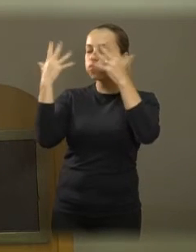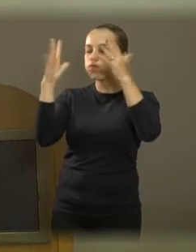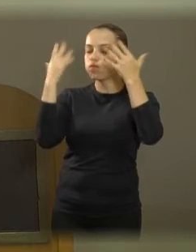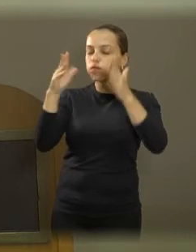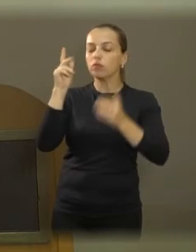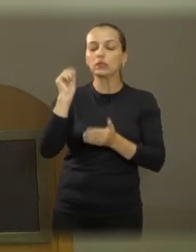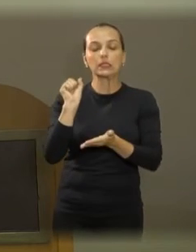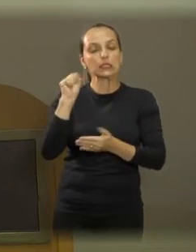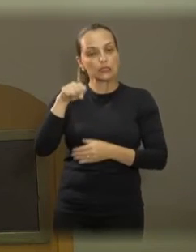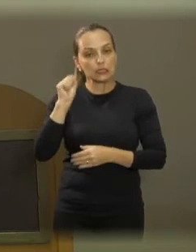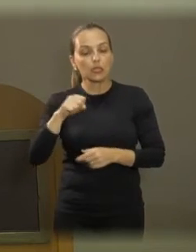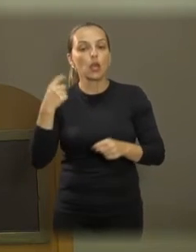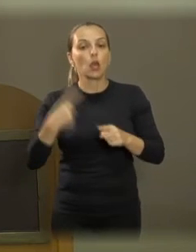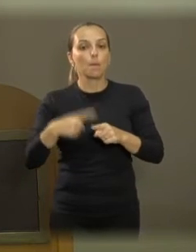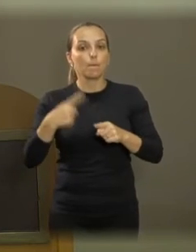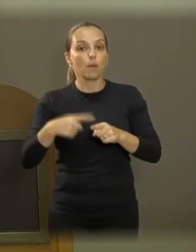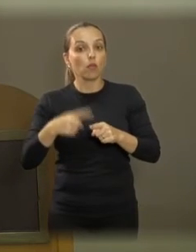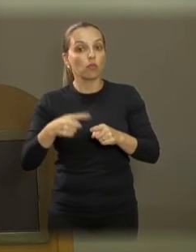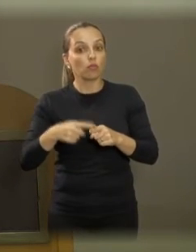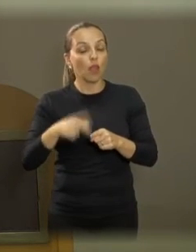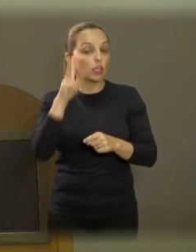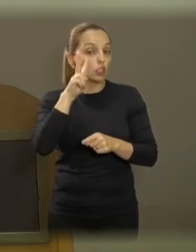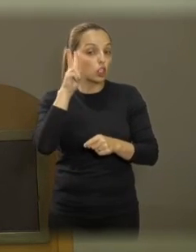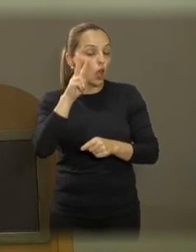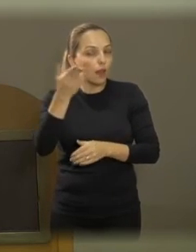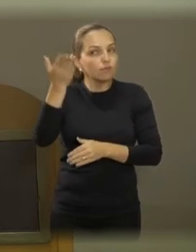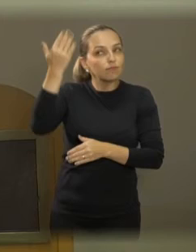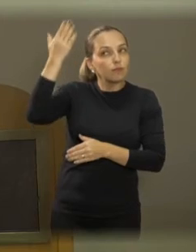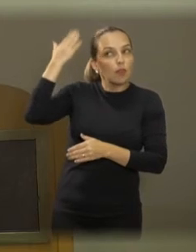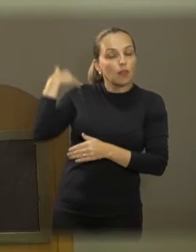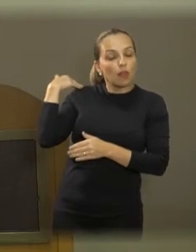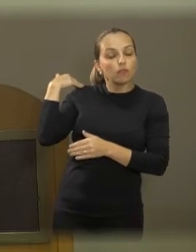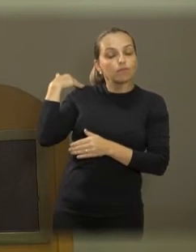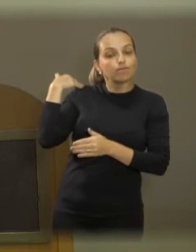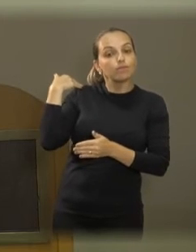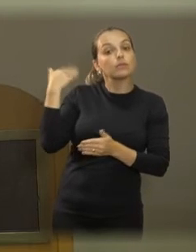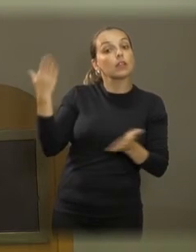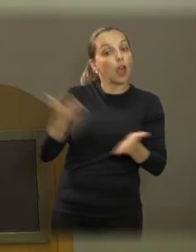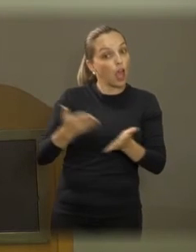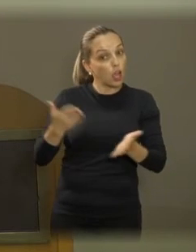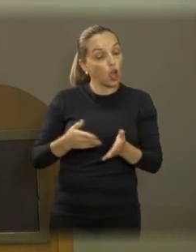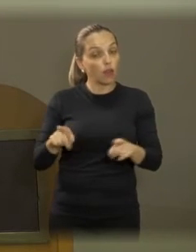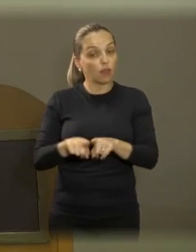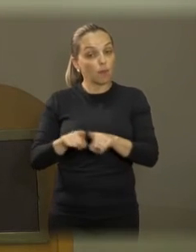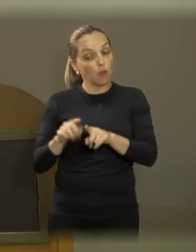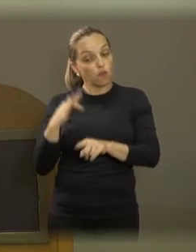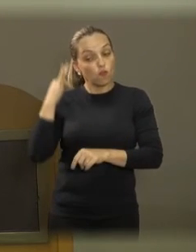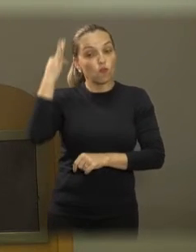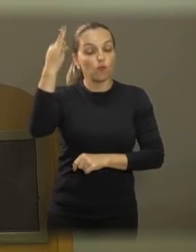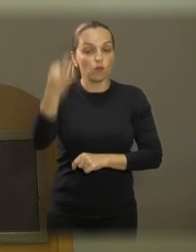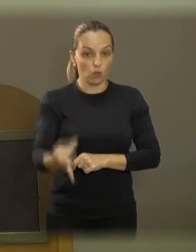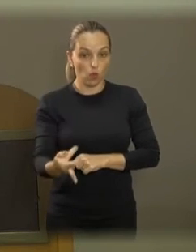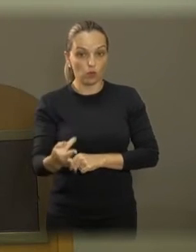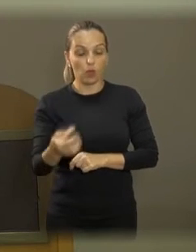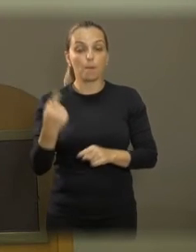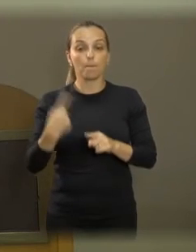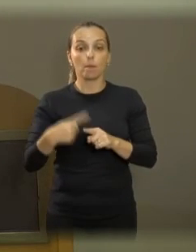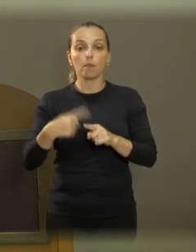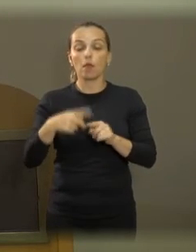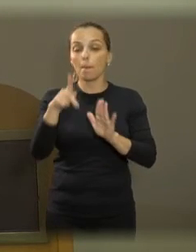pelo seu passado, pelo seu presente e pelo seu futuro. Marcada por projetos de